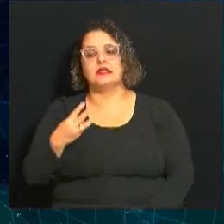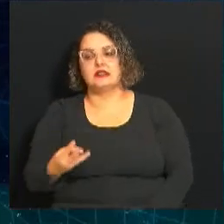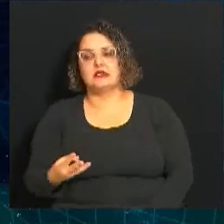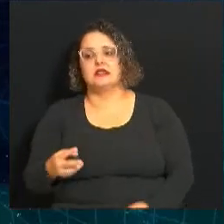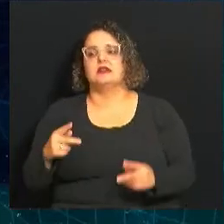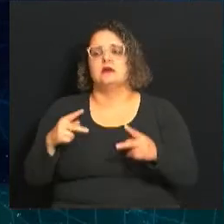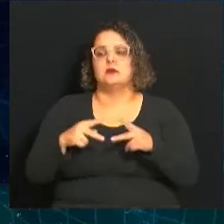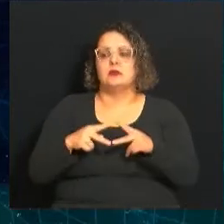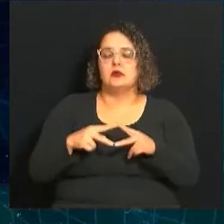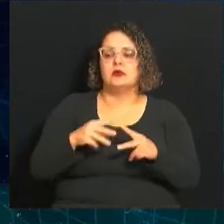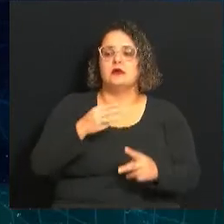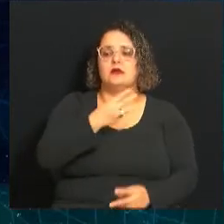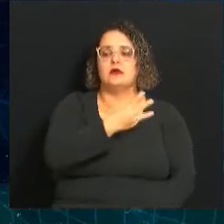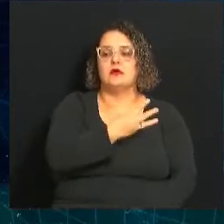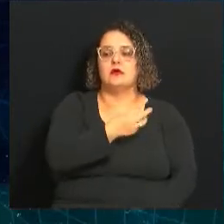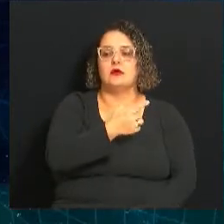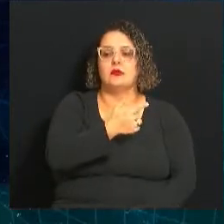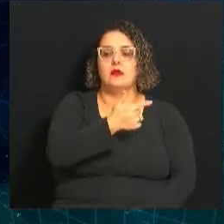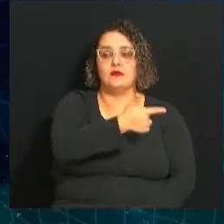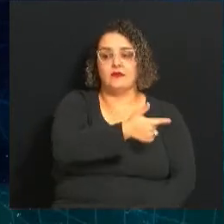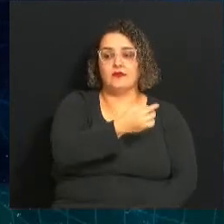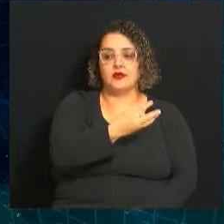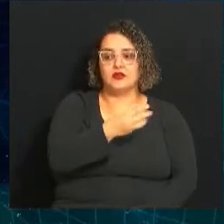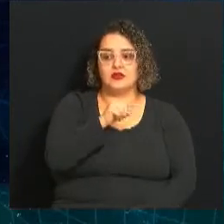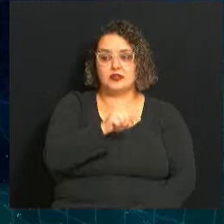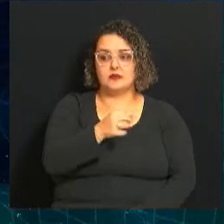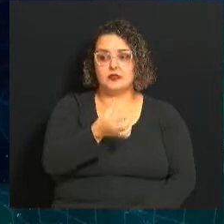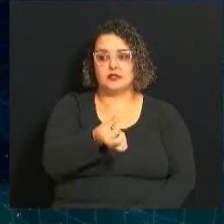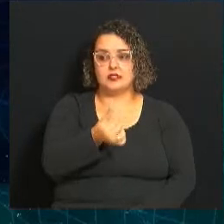23.673 e Paulínia tem só um caso a menos, ó,